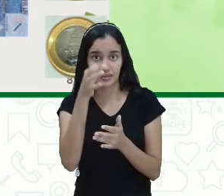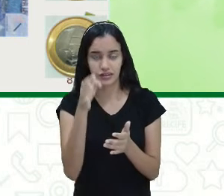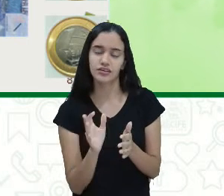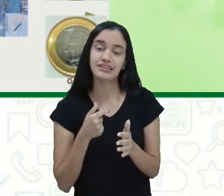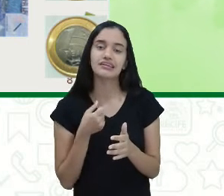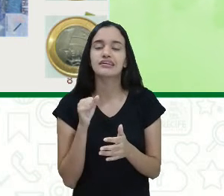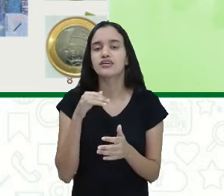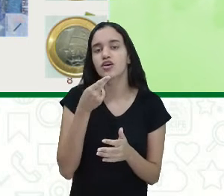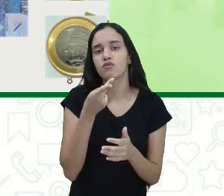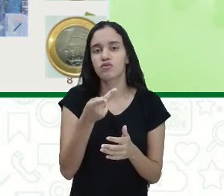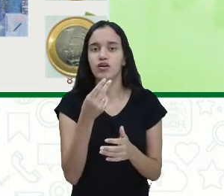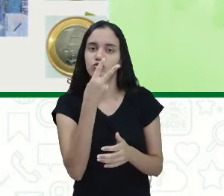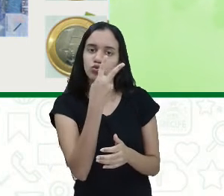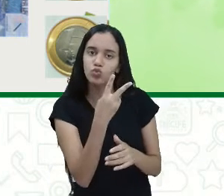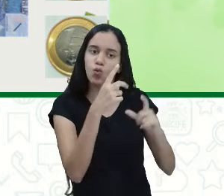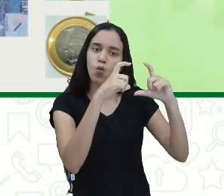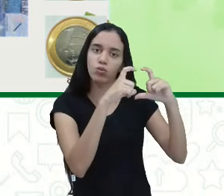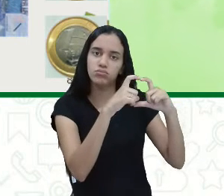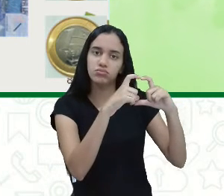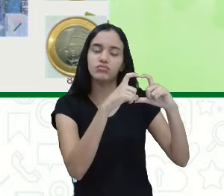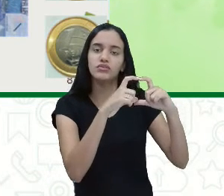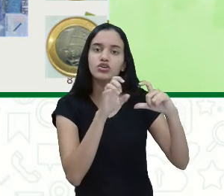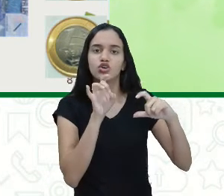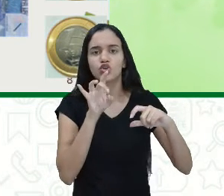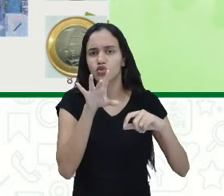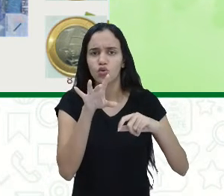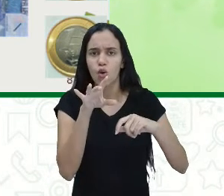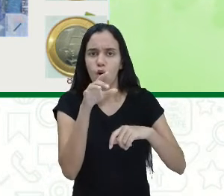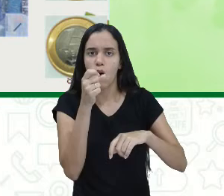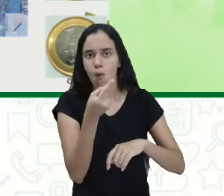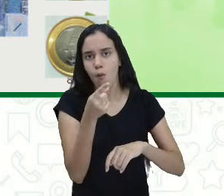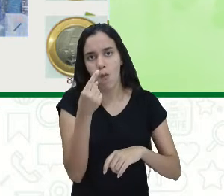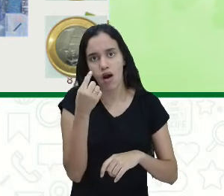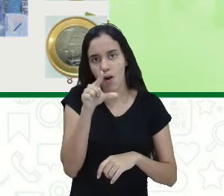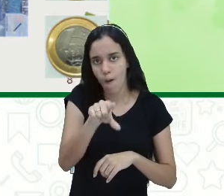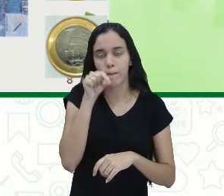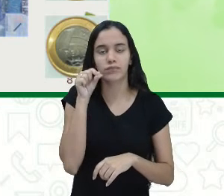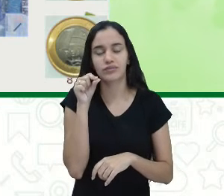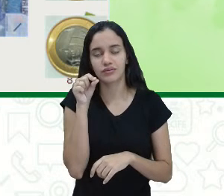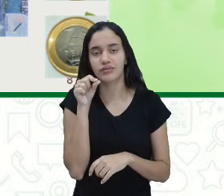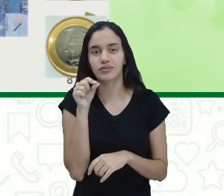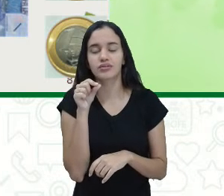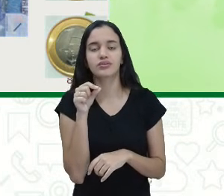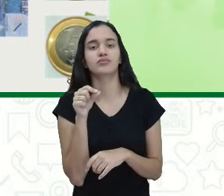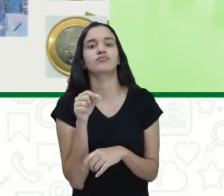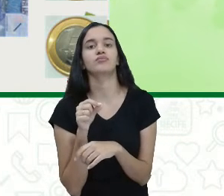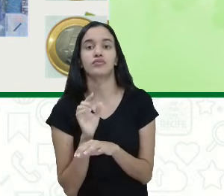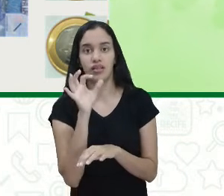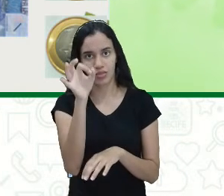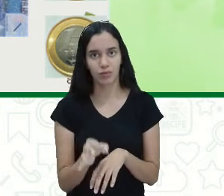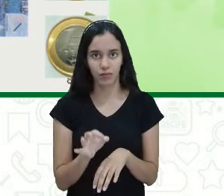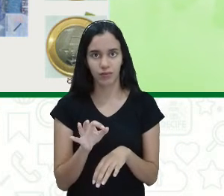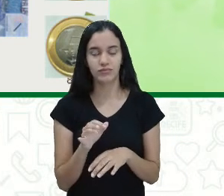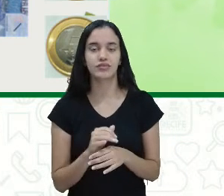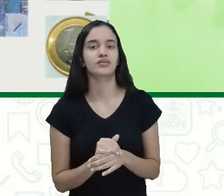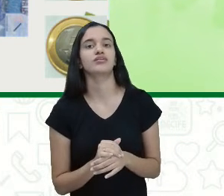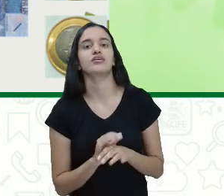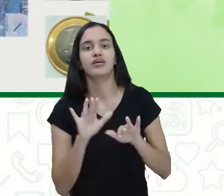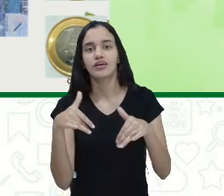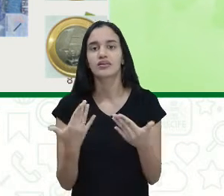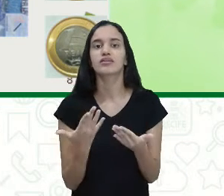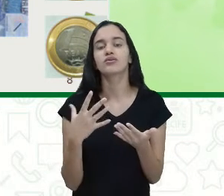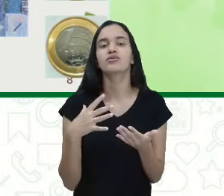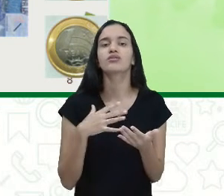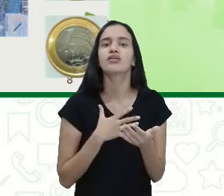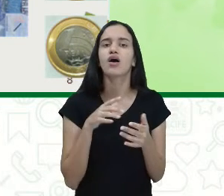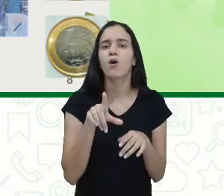eu digo duas cédulas, aí você só tem essa opção aí, de 5 e de 2, não é isso? E na